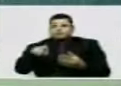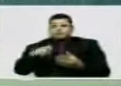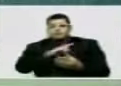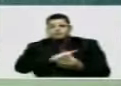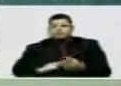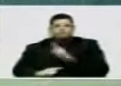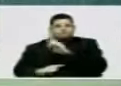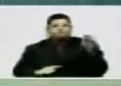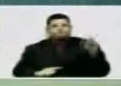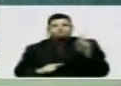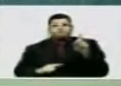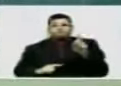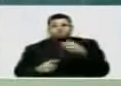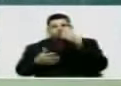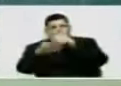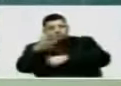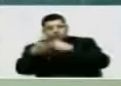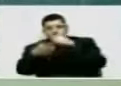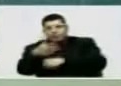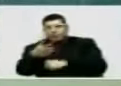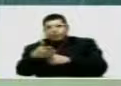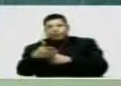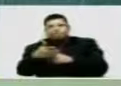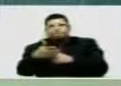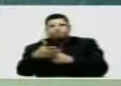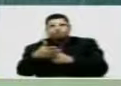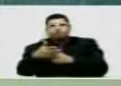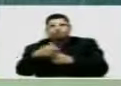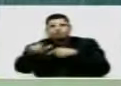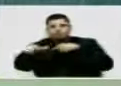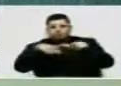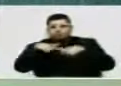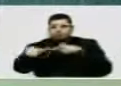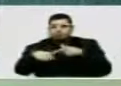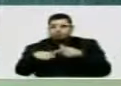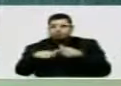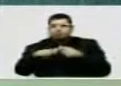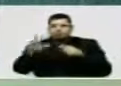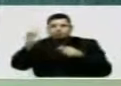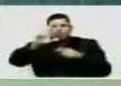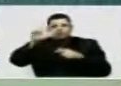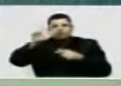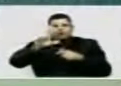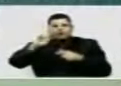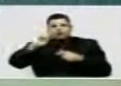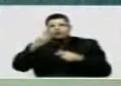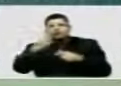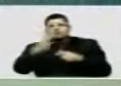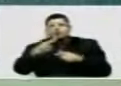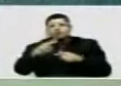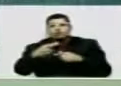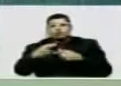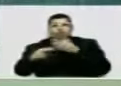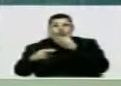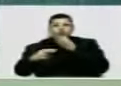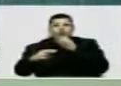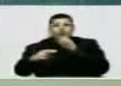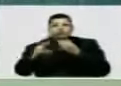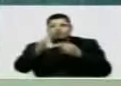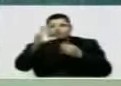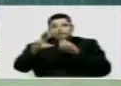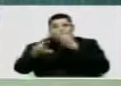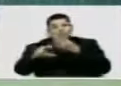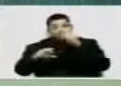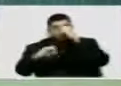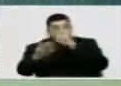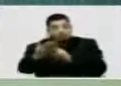ex-governador. Não é uma luta do funcionário da Motorhonda ou do dono da Motorhonda.